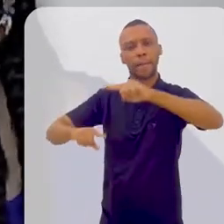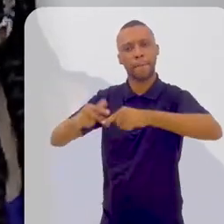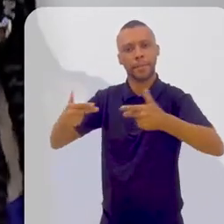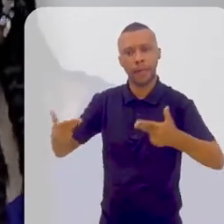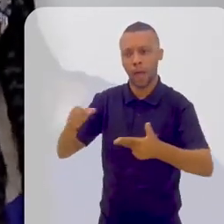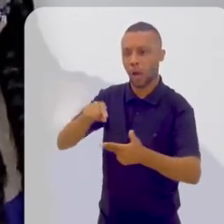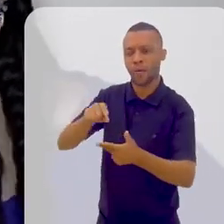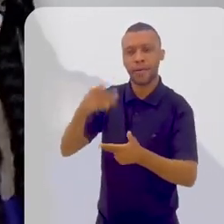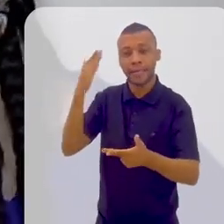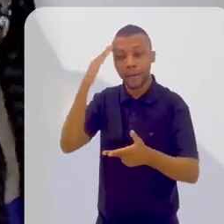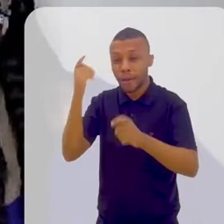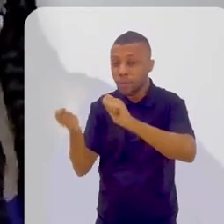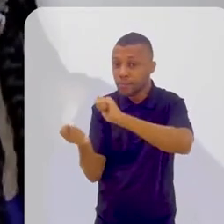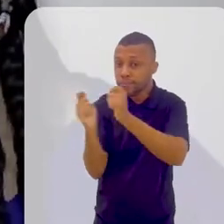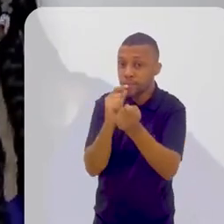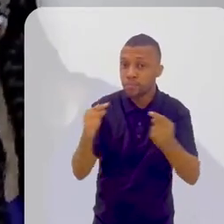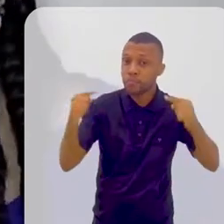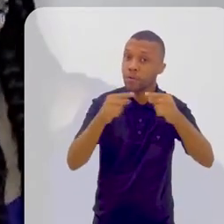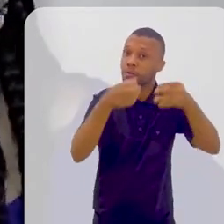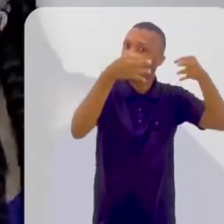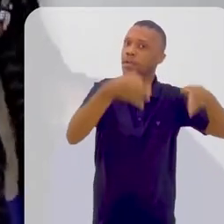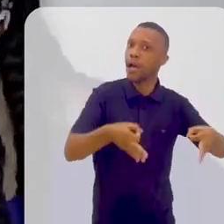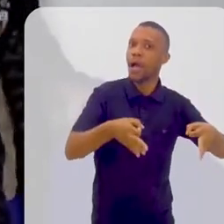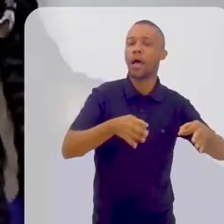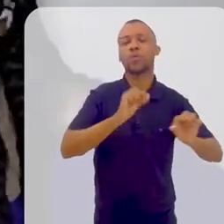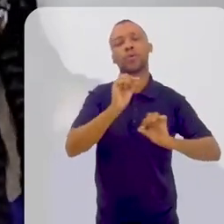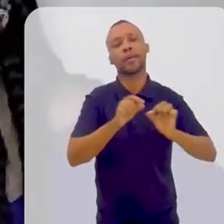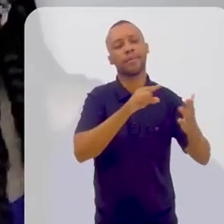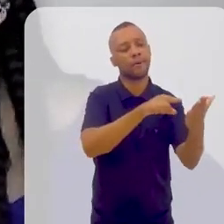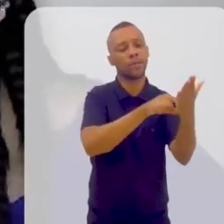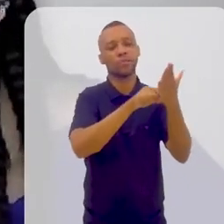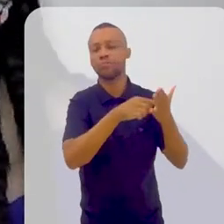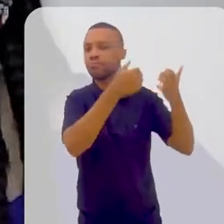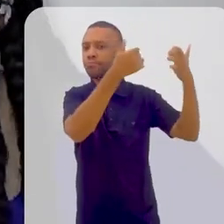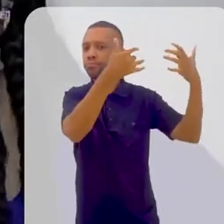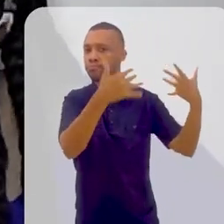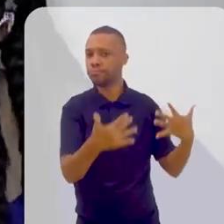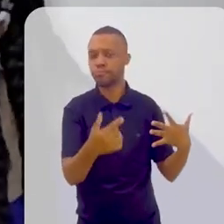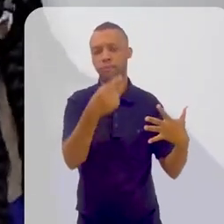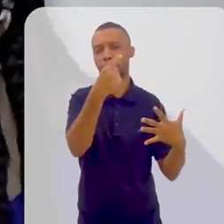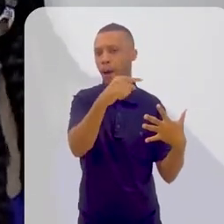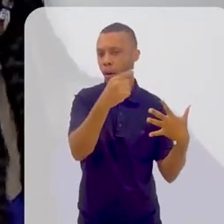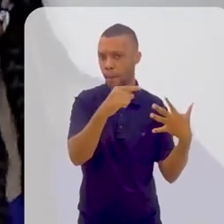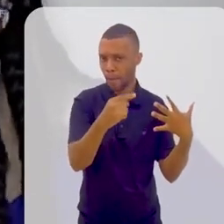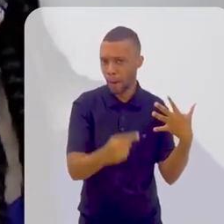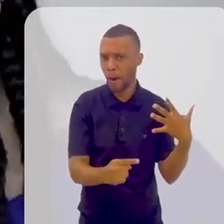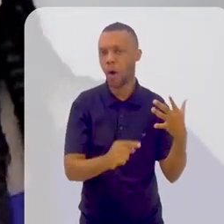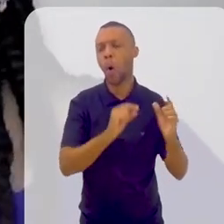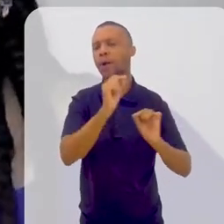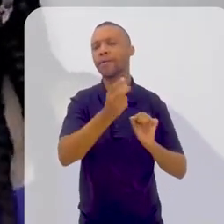aquele material e saber exatamente onde ele vai encaixar, o que que ele vai te trazer, o que que ele vai